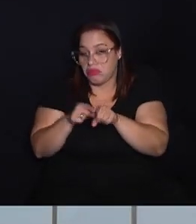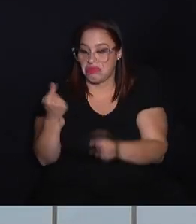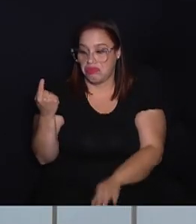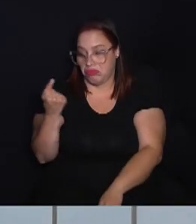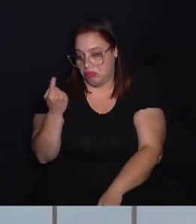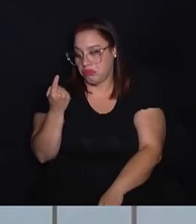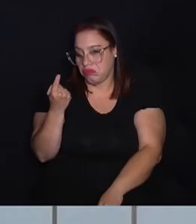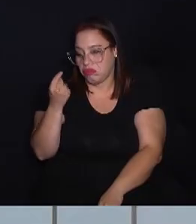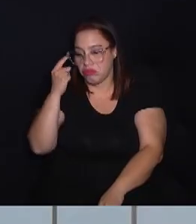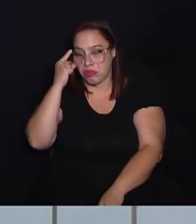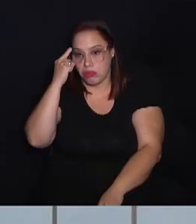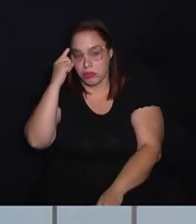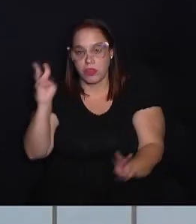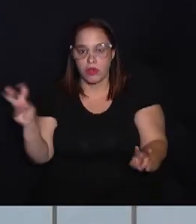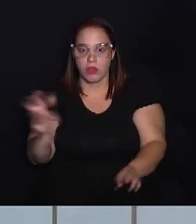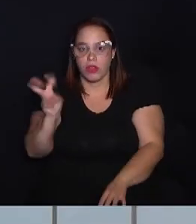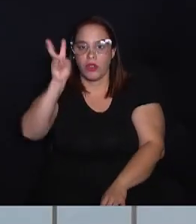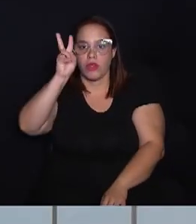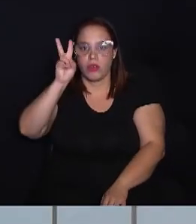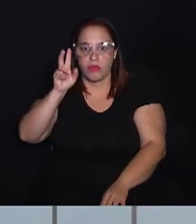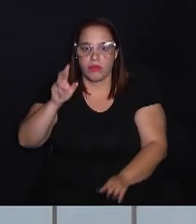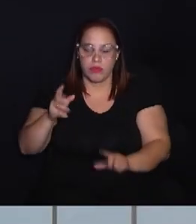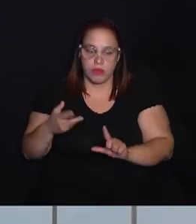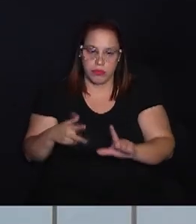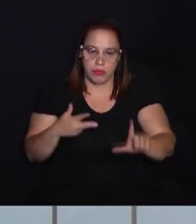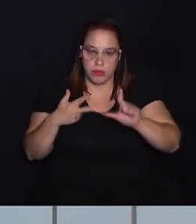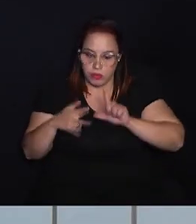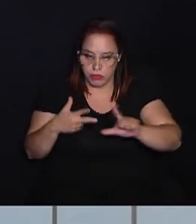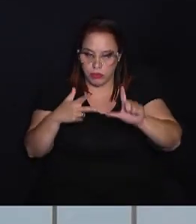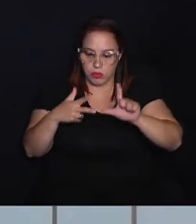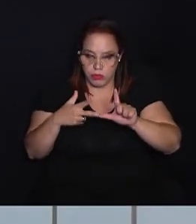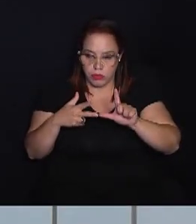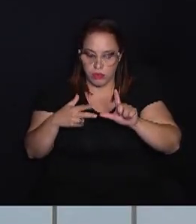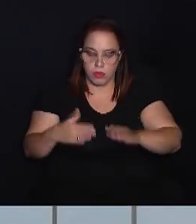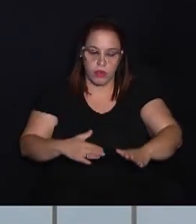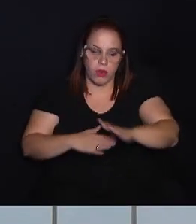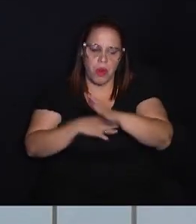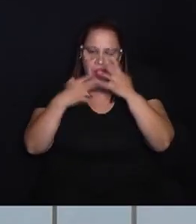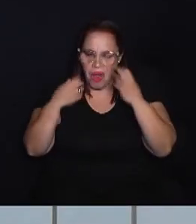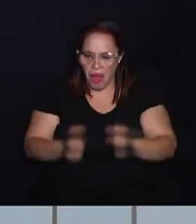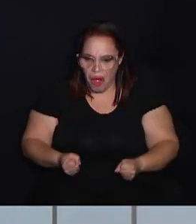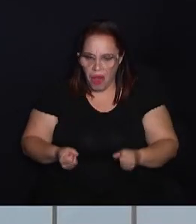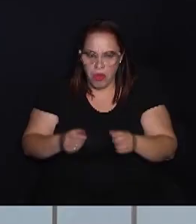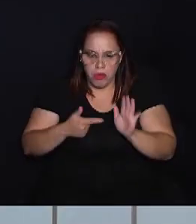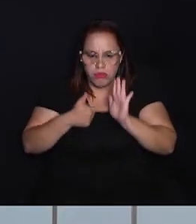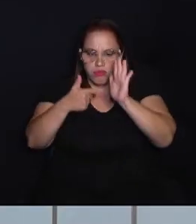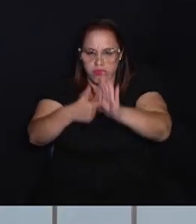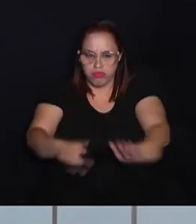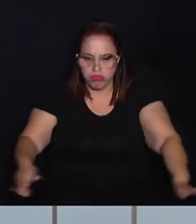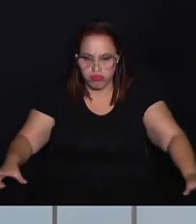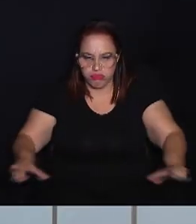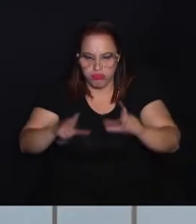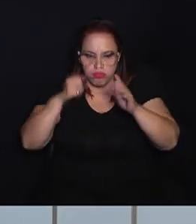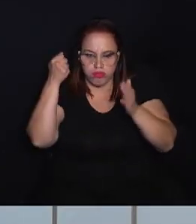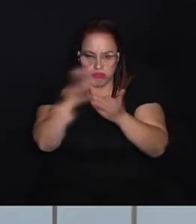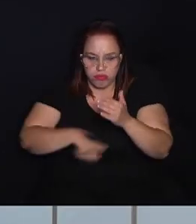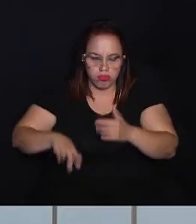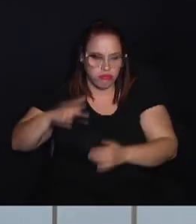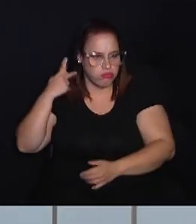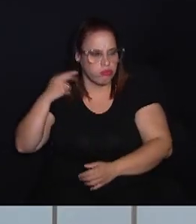meus mandatos, né? Com muita transparência, com muita sinceridade e com muita honestidade. Então, isso